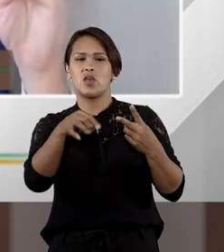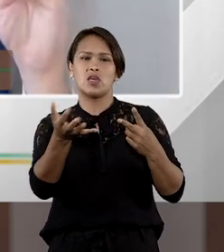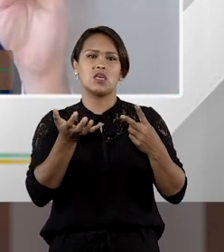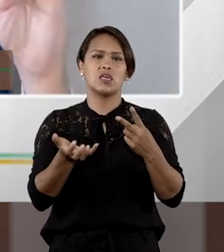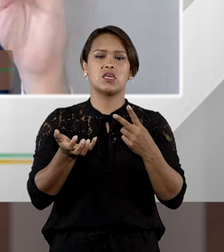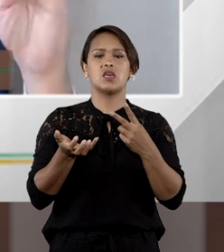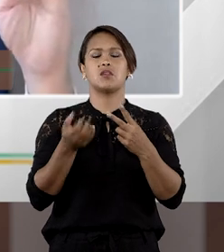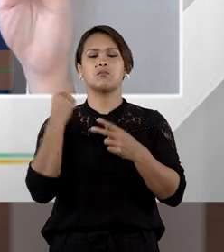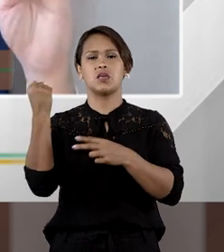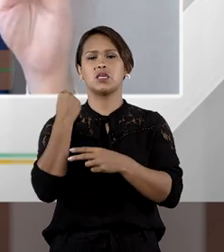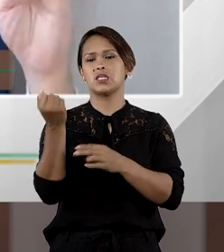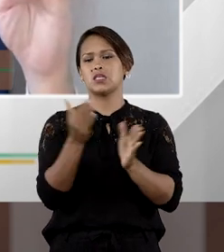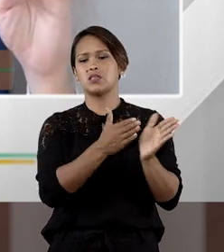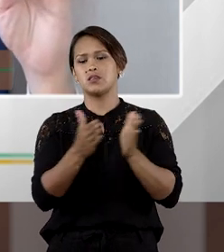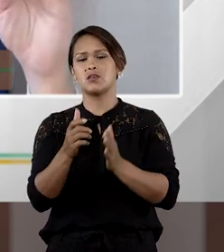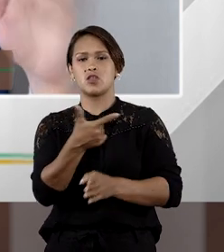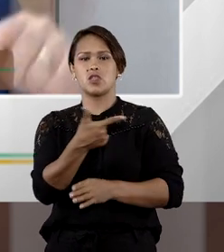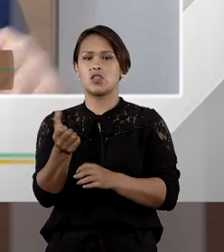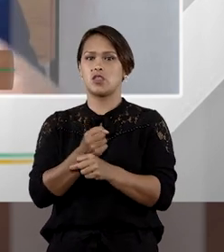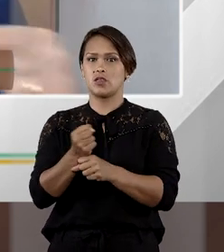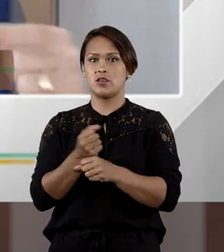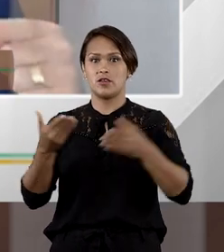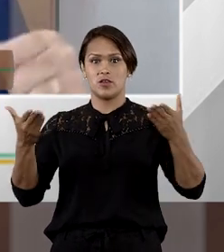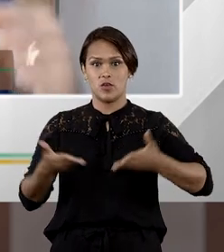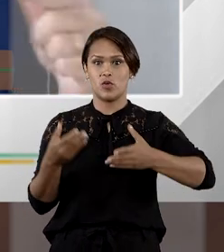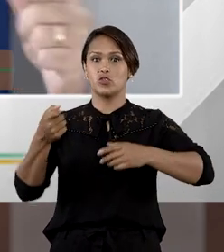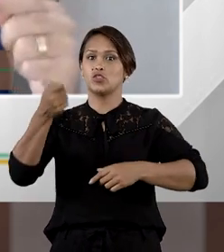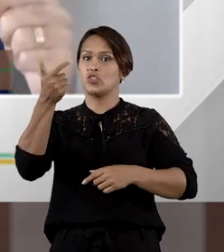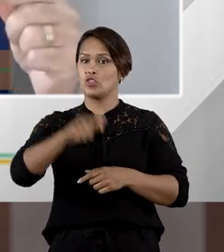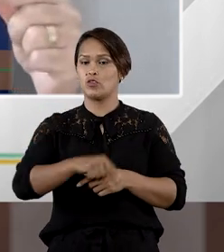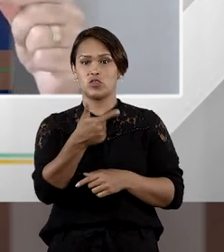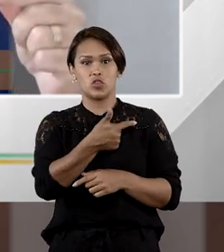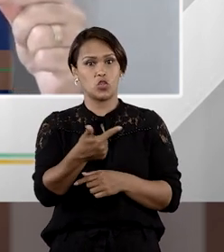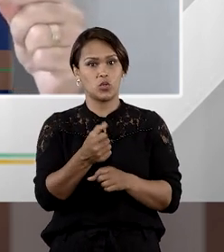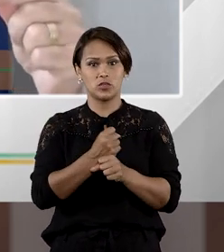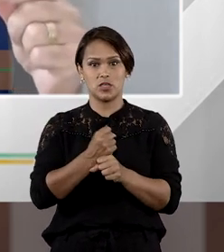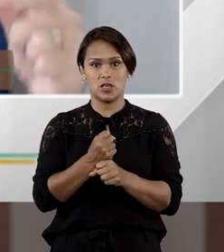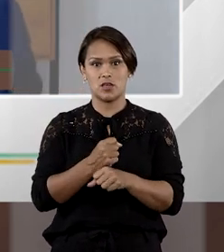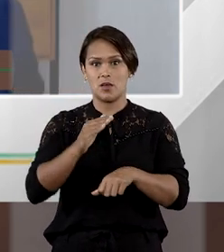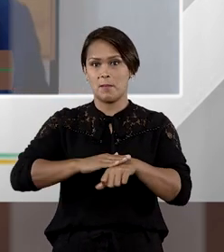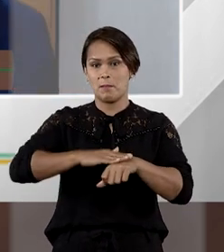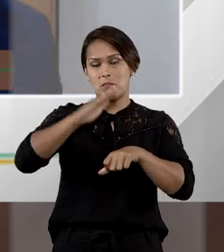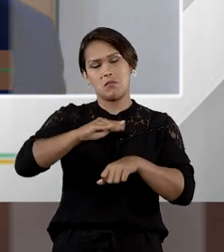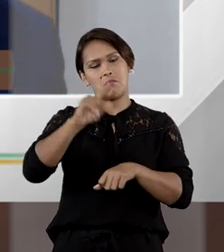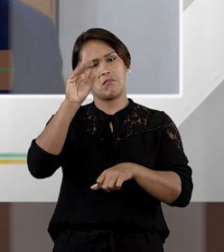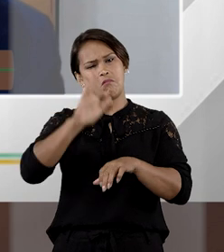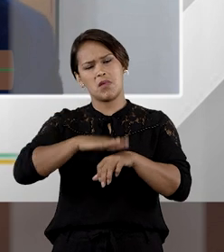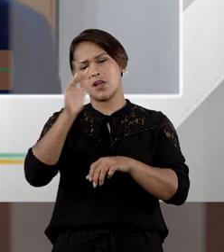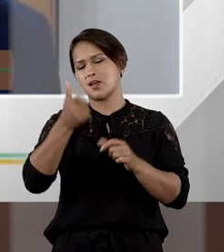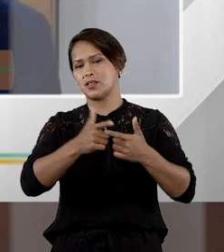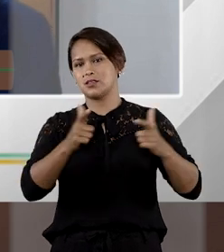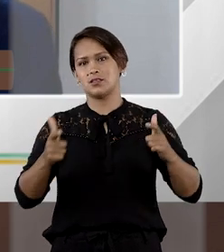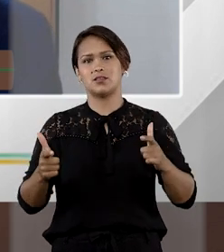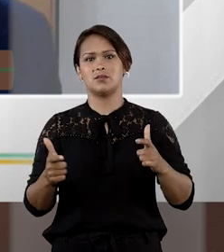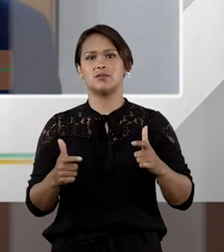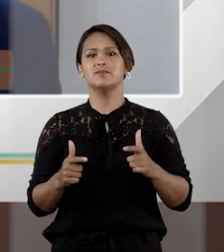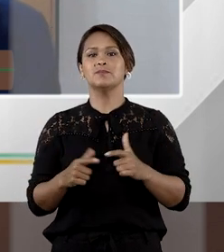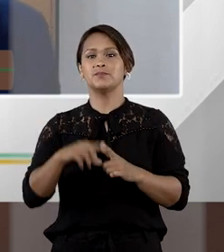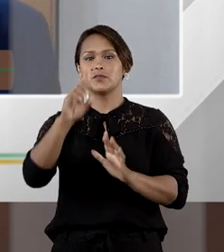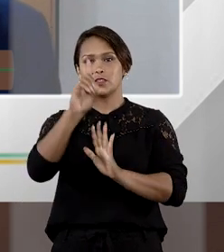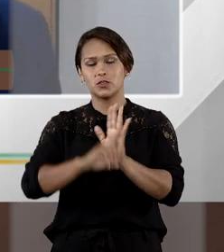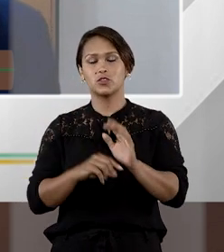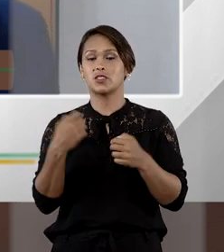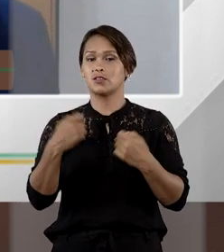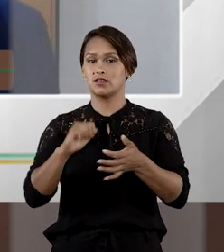uma crise que ia durar pelo menos 2 anos. Hoje eu já renovo, não vai durar só 2 anos, vai durar muito mais tempo. E o direito precisa